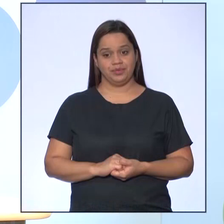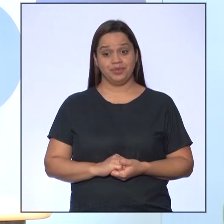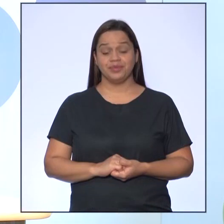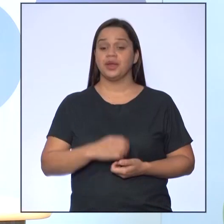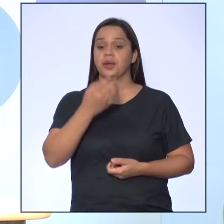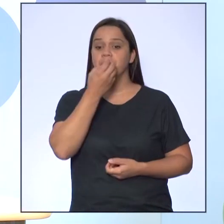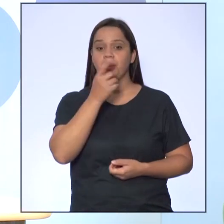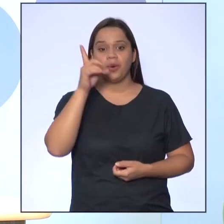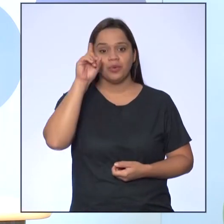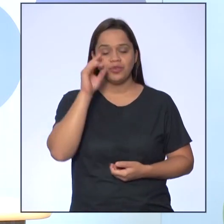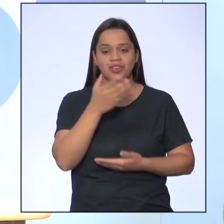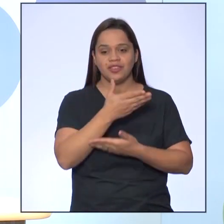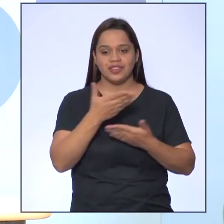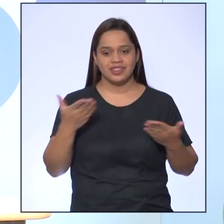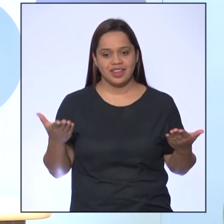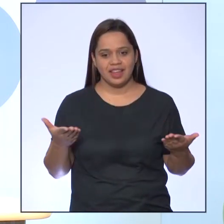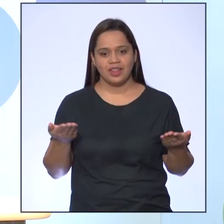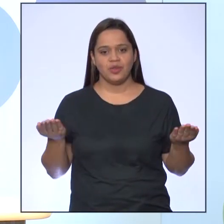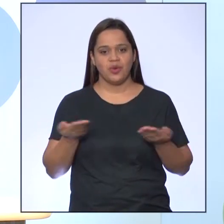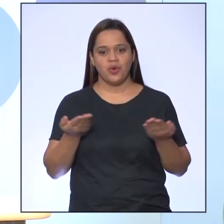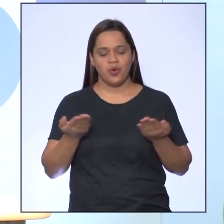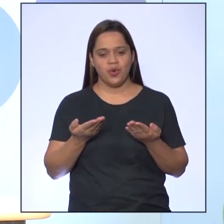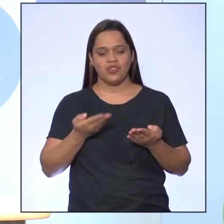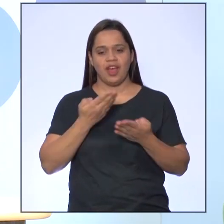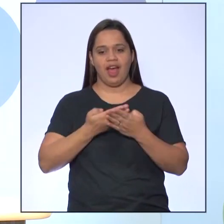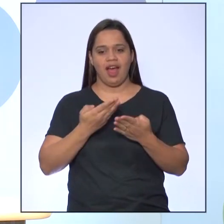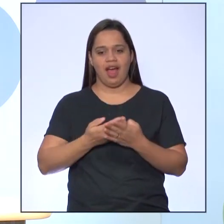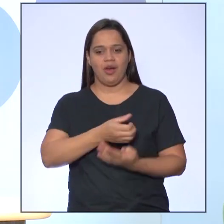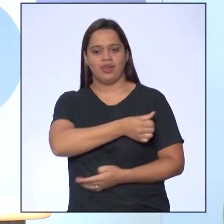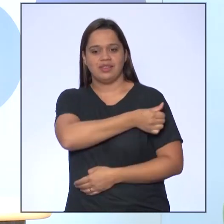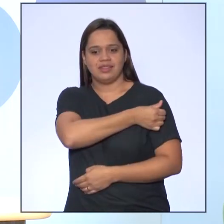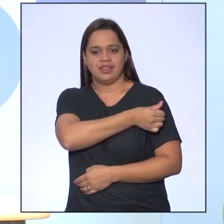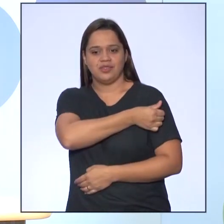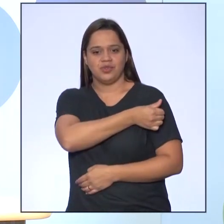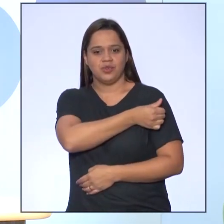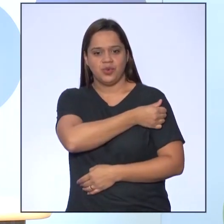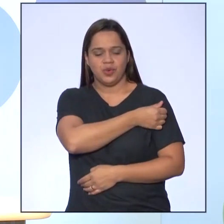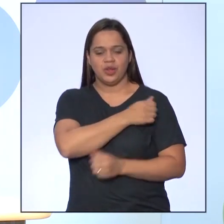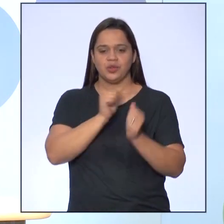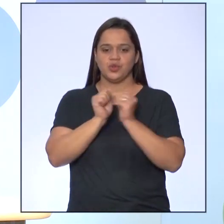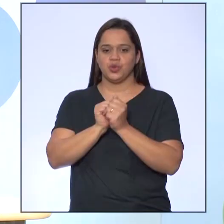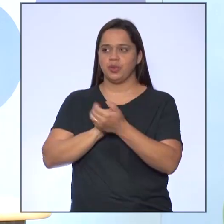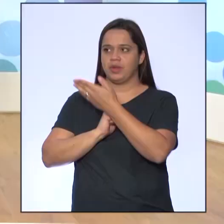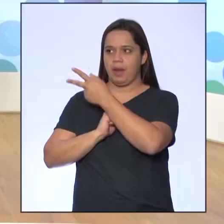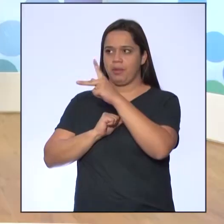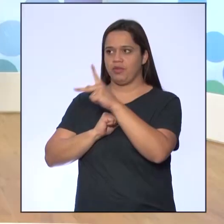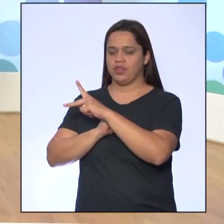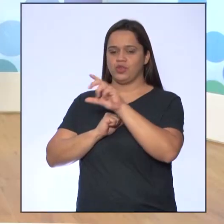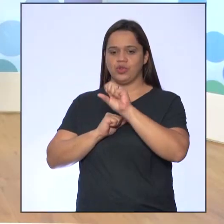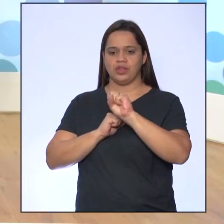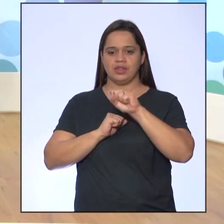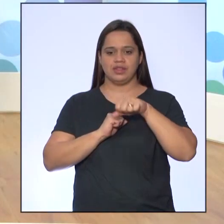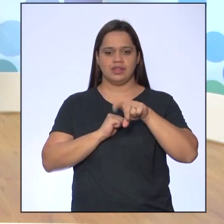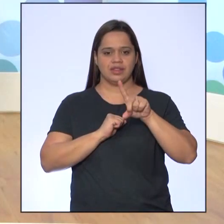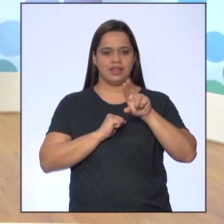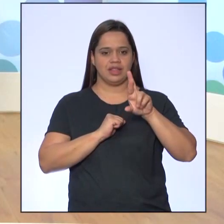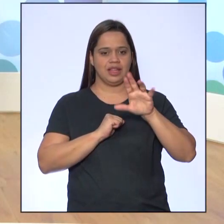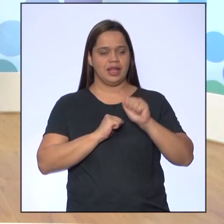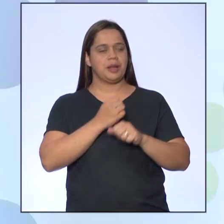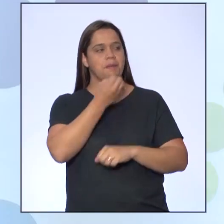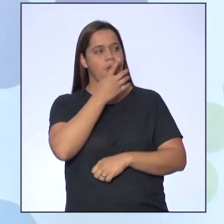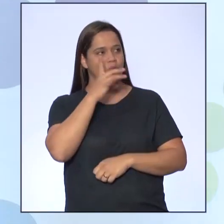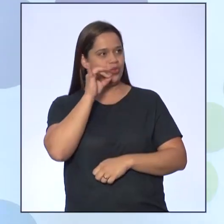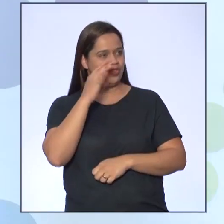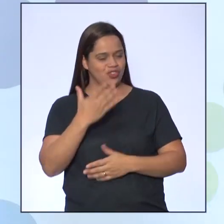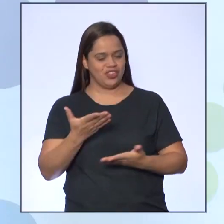Bom dia a todos. Estamos aqui para uma aula do sexto ano. Comigo está a professora Sandra. Bom dia, Sandra.